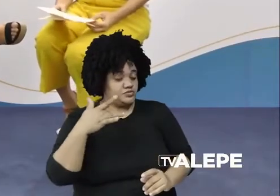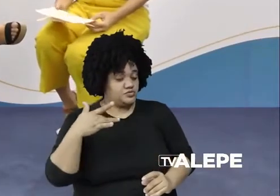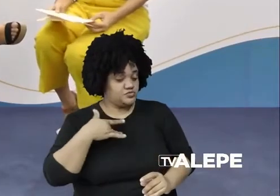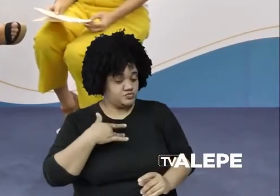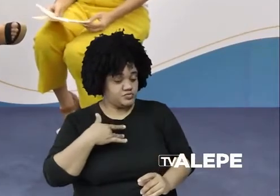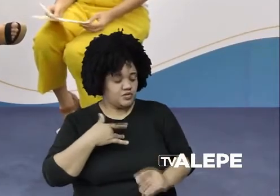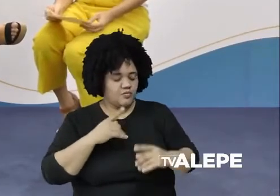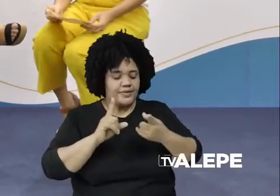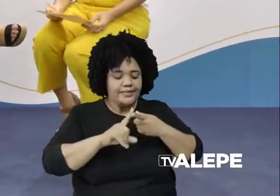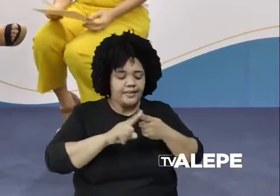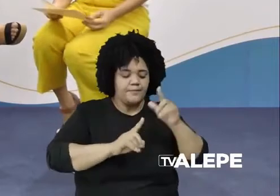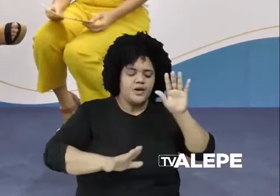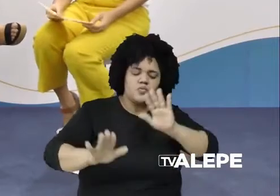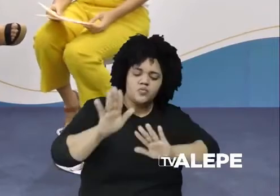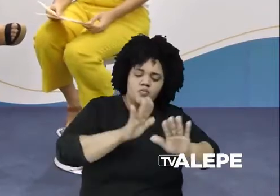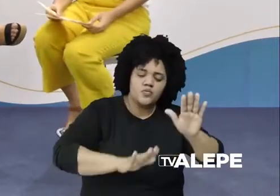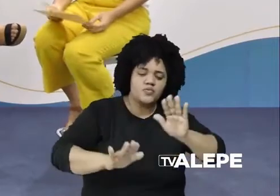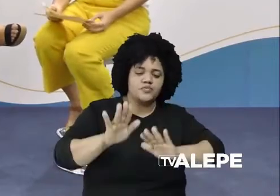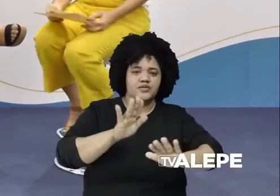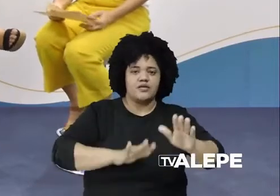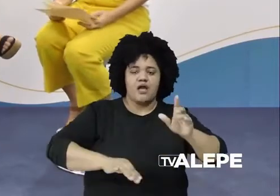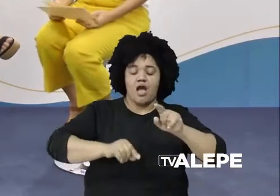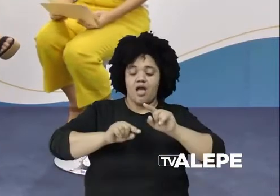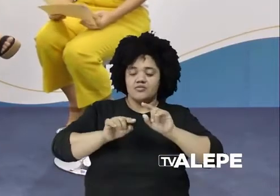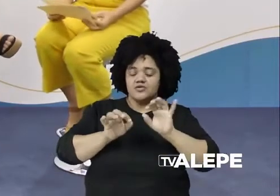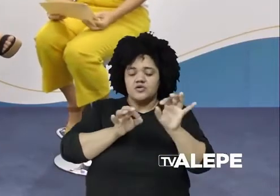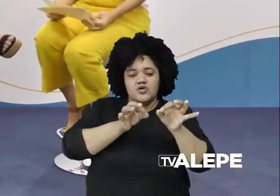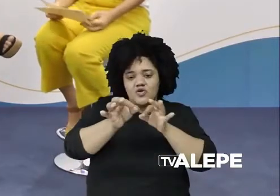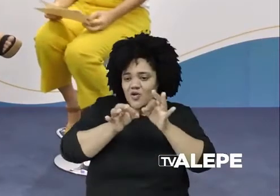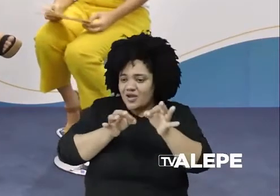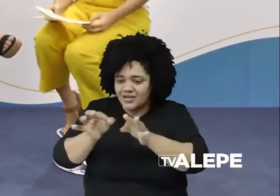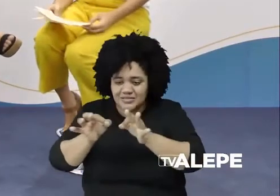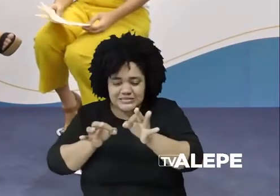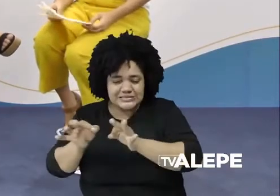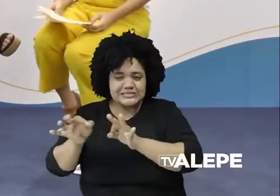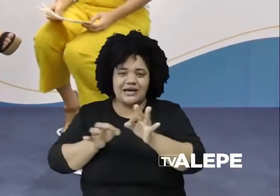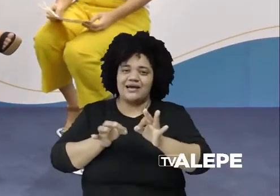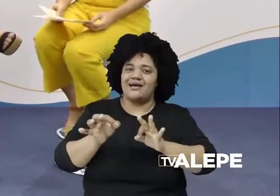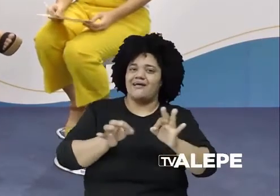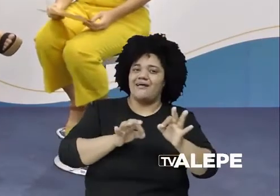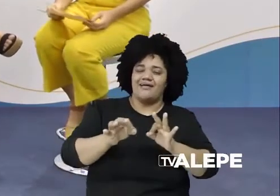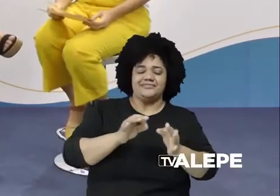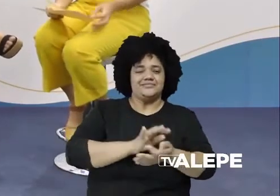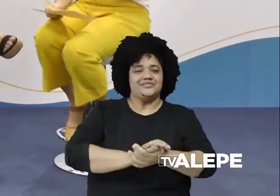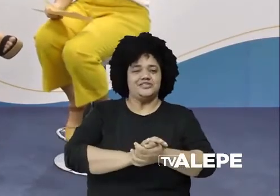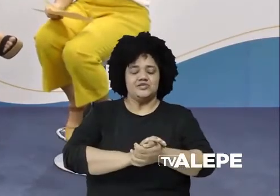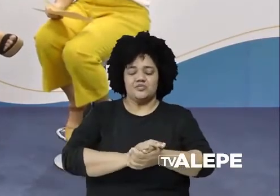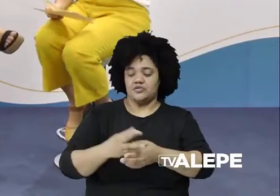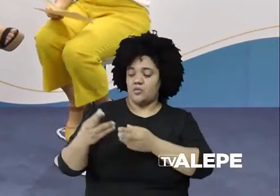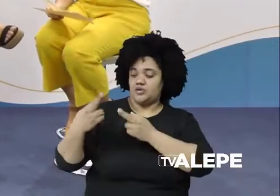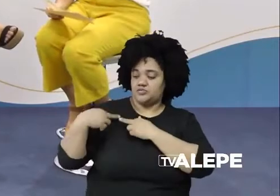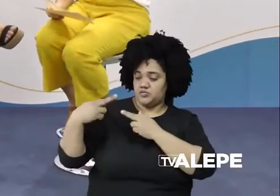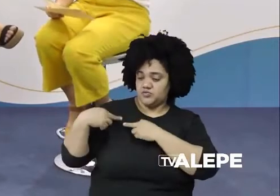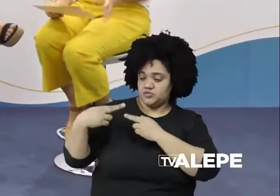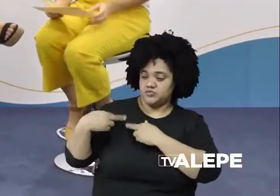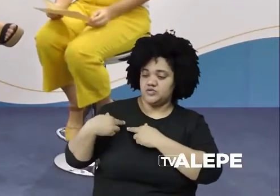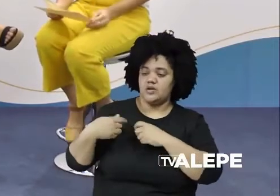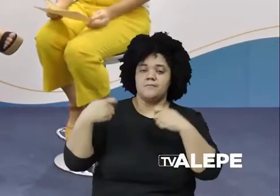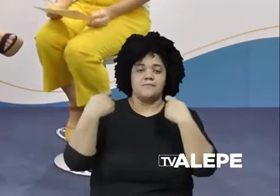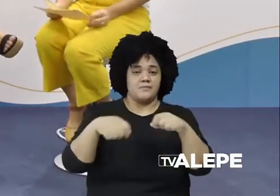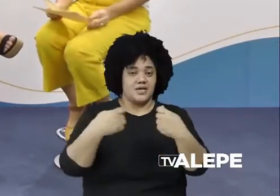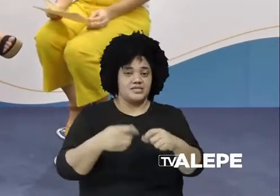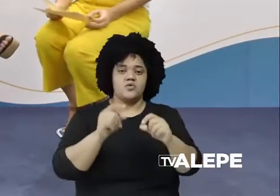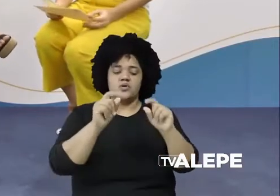mas o cuidado com esse material que é produzido, né? Especificamente tanto para os responsáveis, mas tem que trazer uma